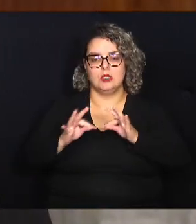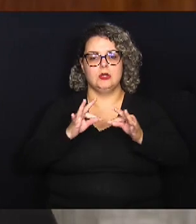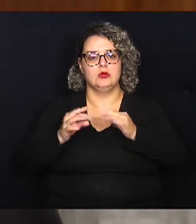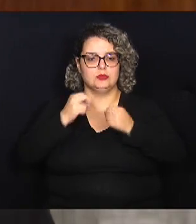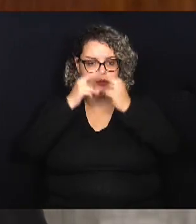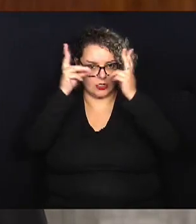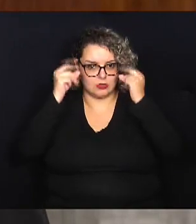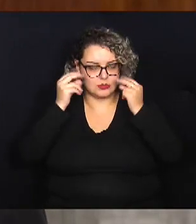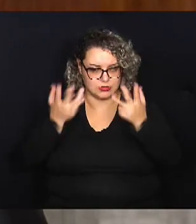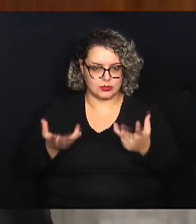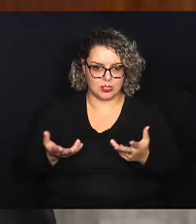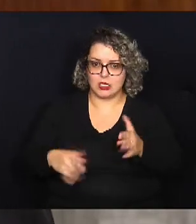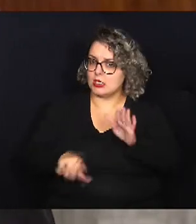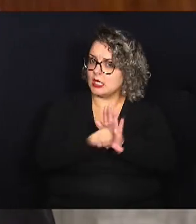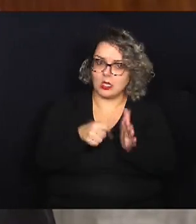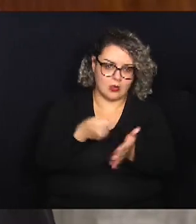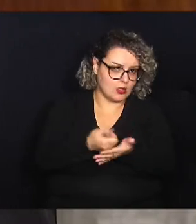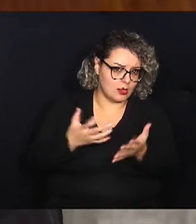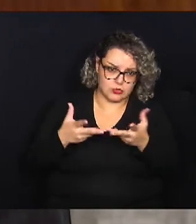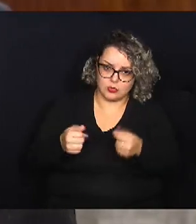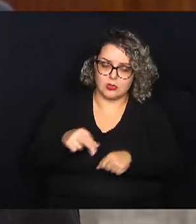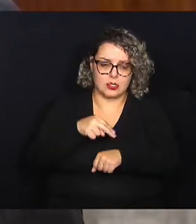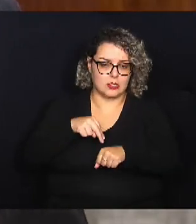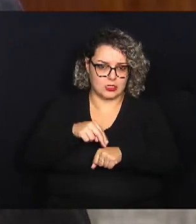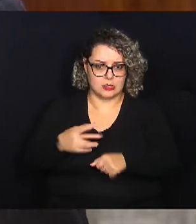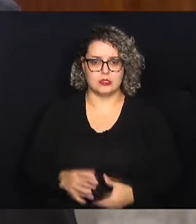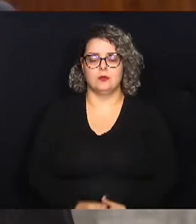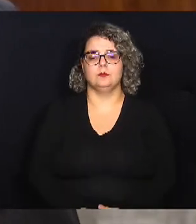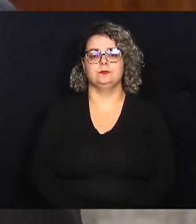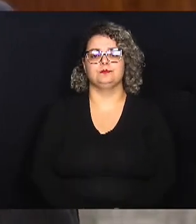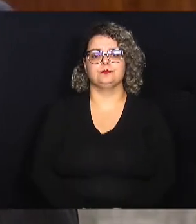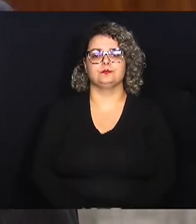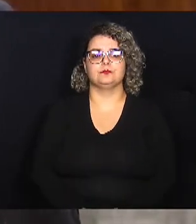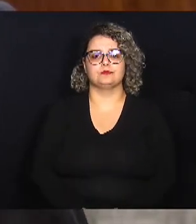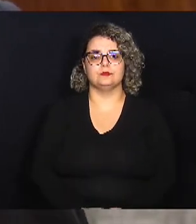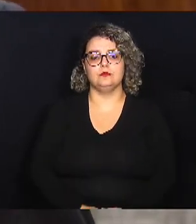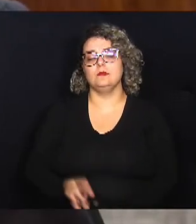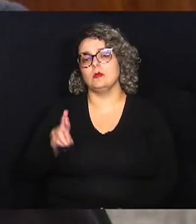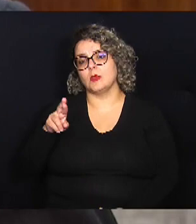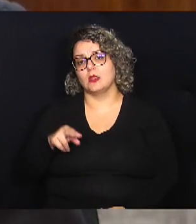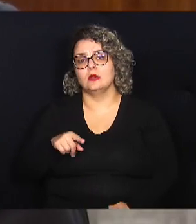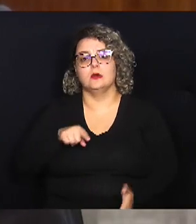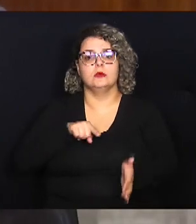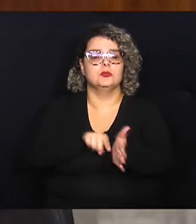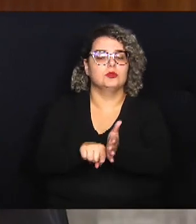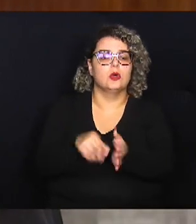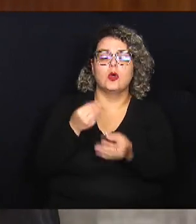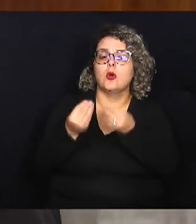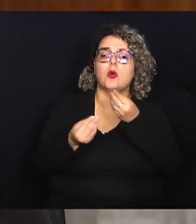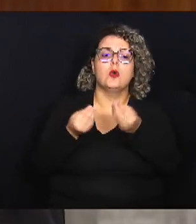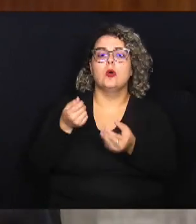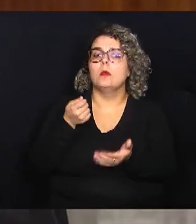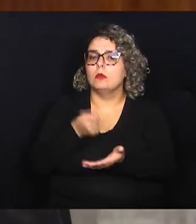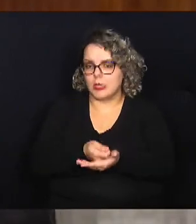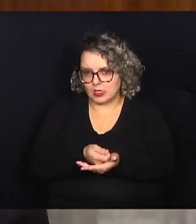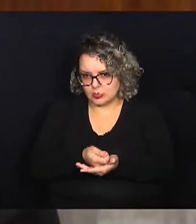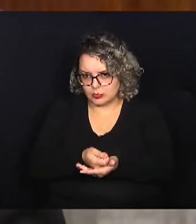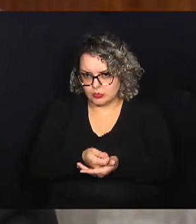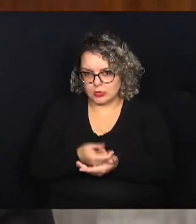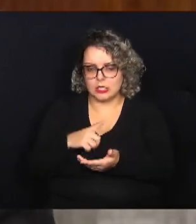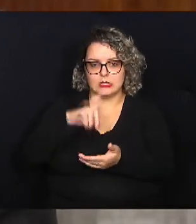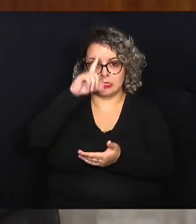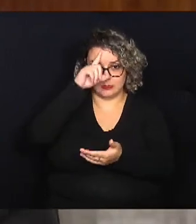enfermagem. Essa lei precisa ser cumprida em todo o território nacional. Por conta de um questionamento de como seria pago isso, há uma